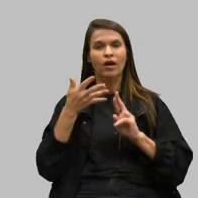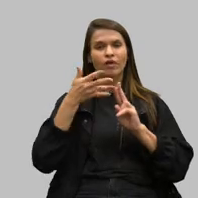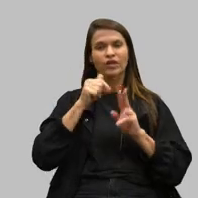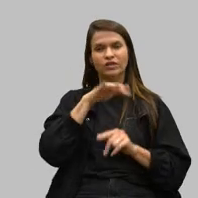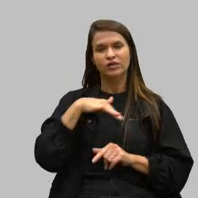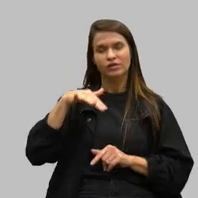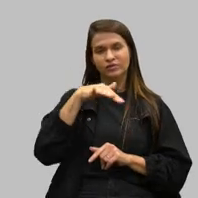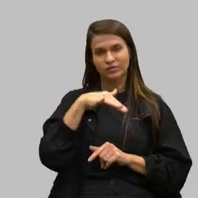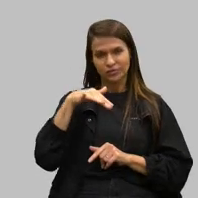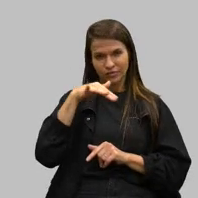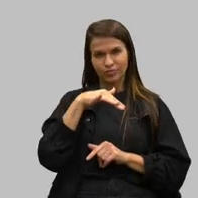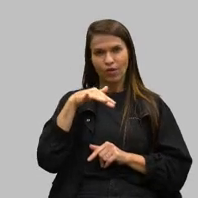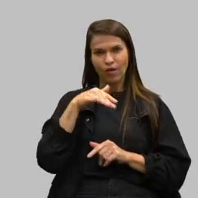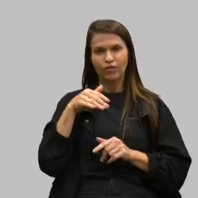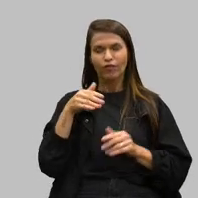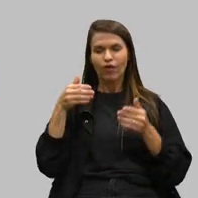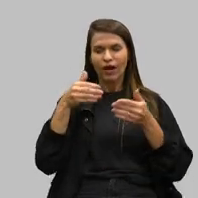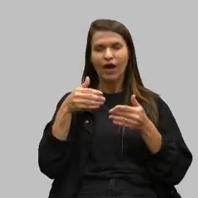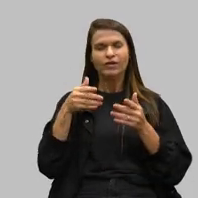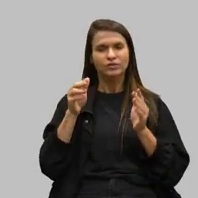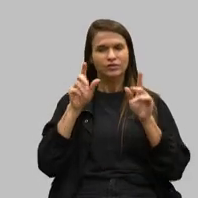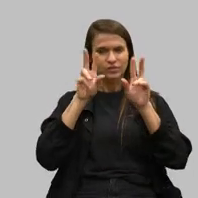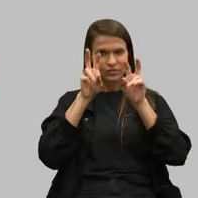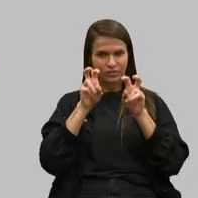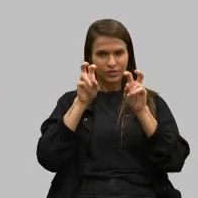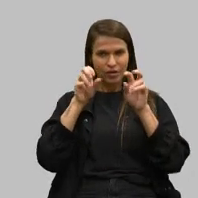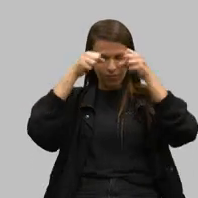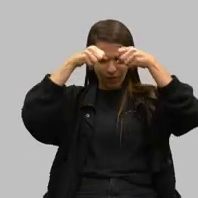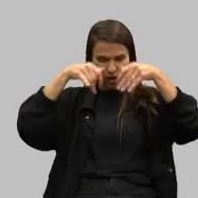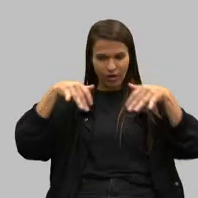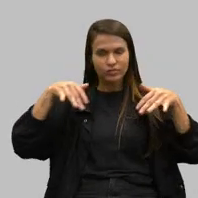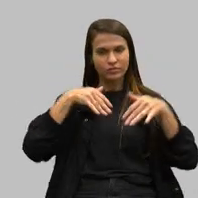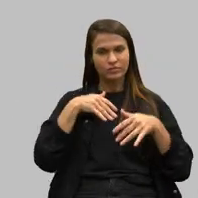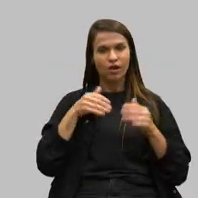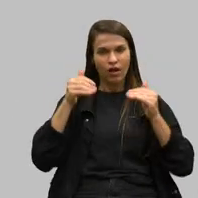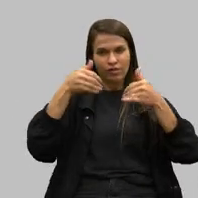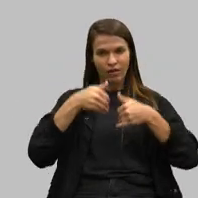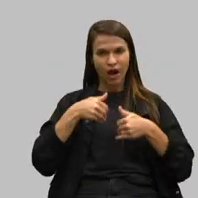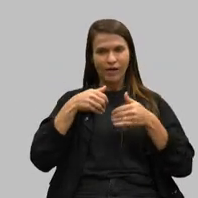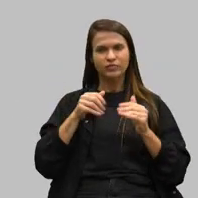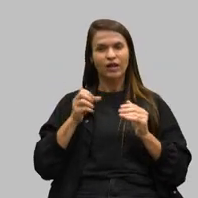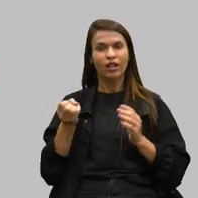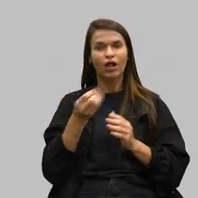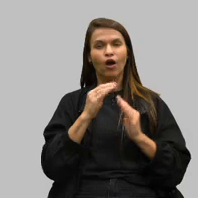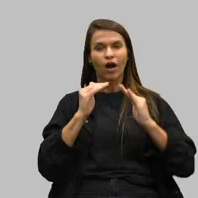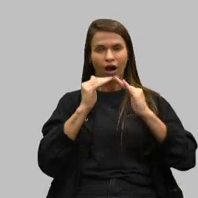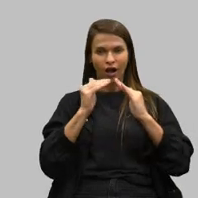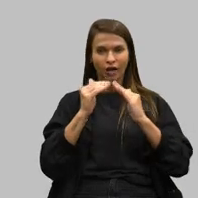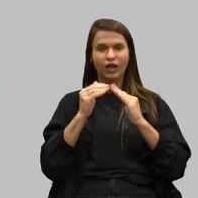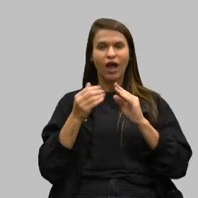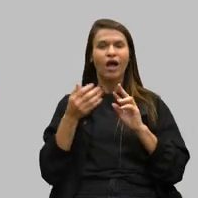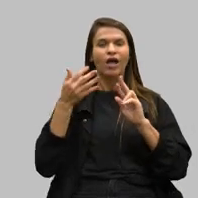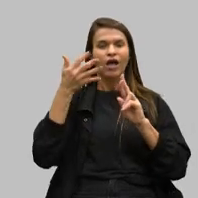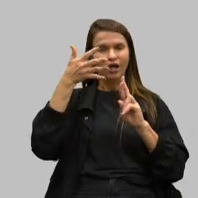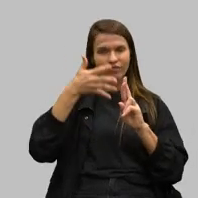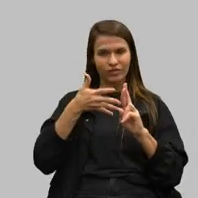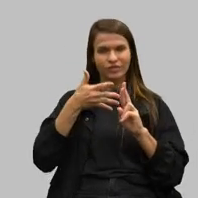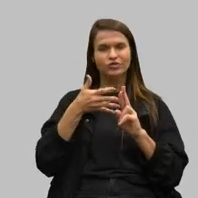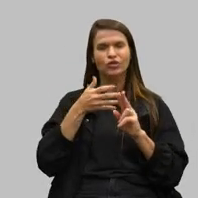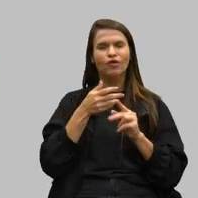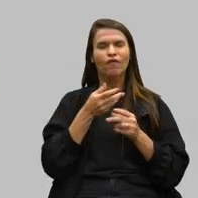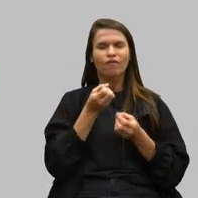na causa autista. gente está inaugurando agora, no dia 3 de agosto, uma casa que é referência. Eu viajei o Brasil inteiro, buscando os melhores